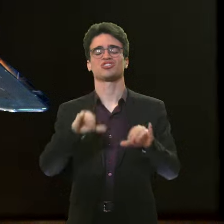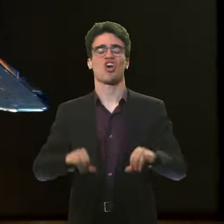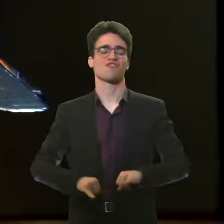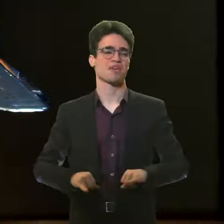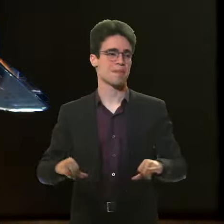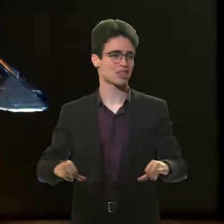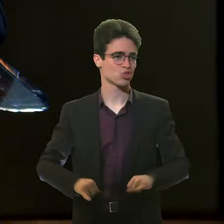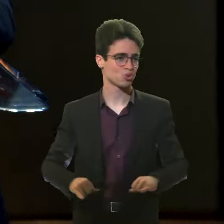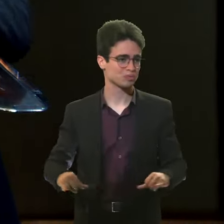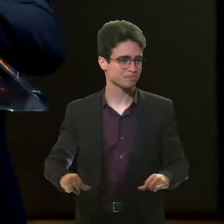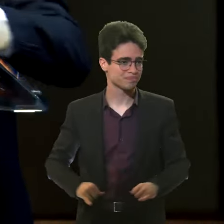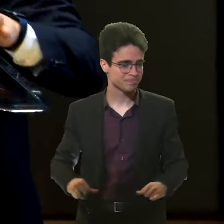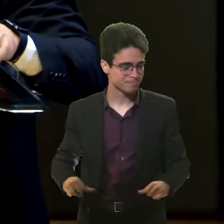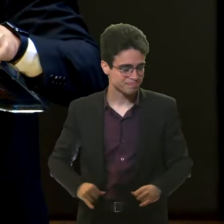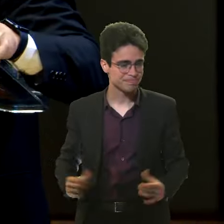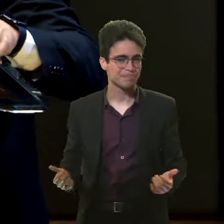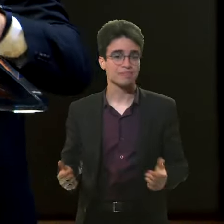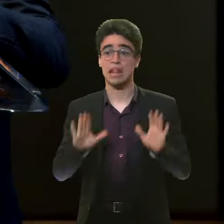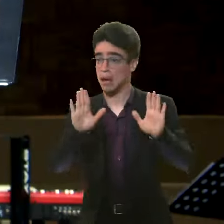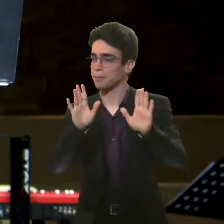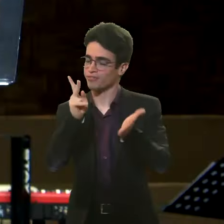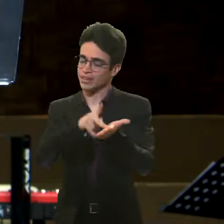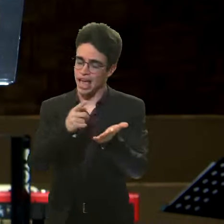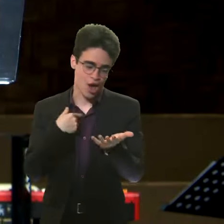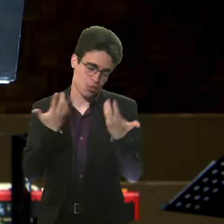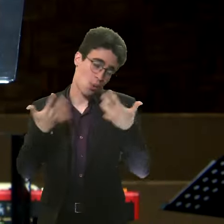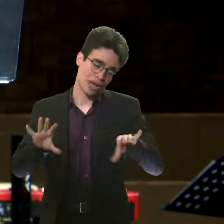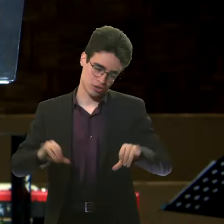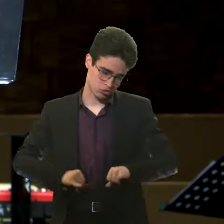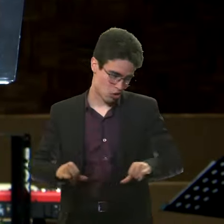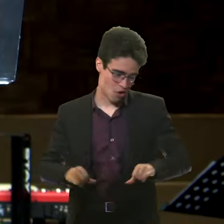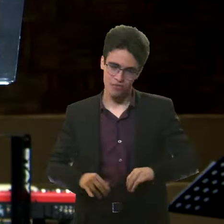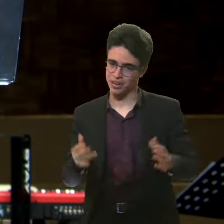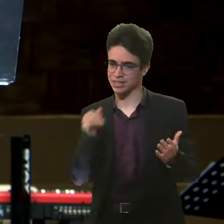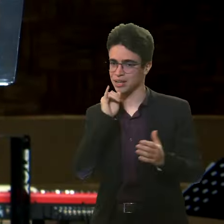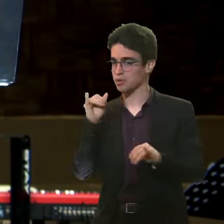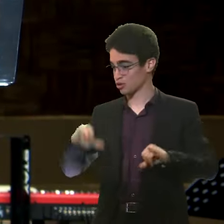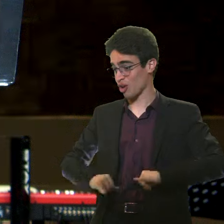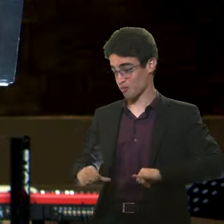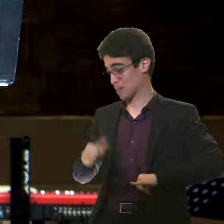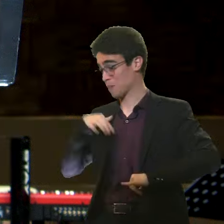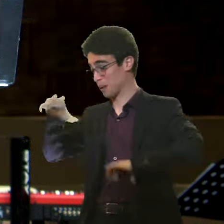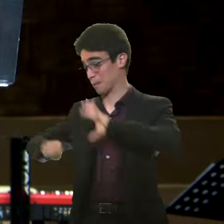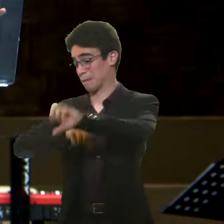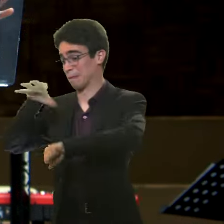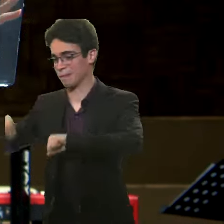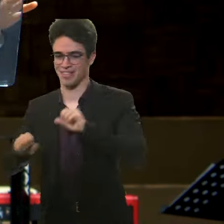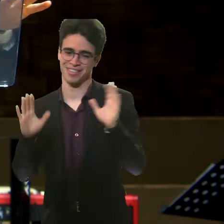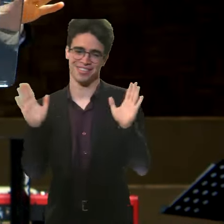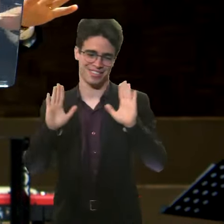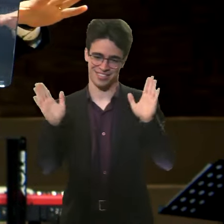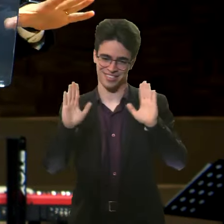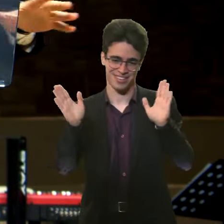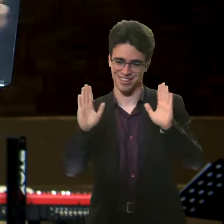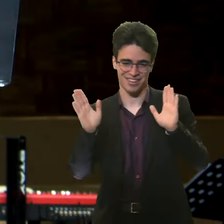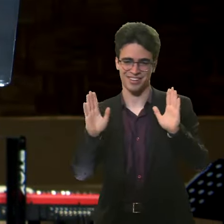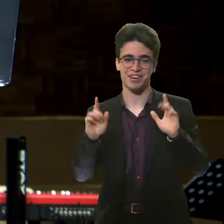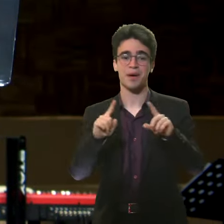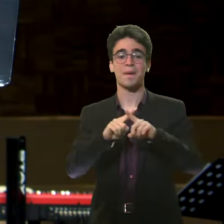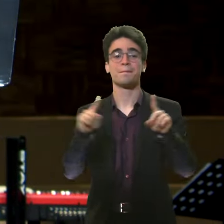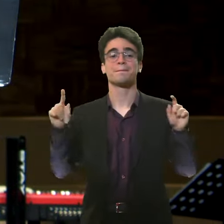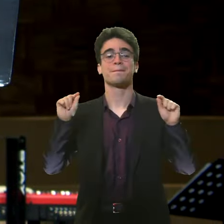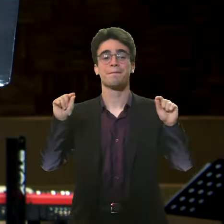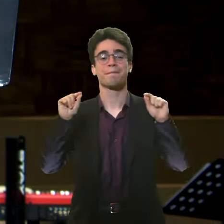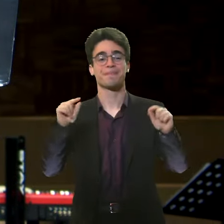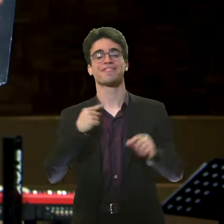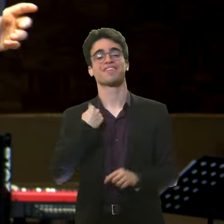Então, meus irmãos, ainda que eu também não quero sofrer não, tá? A gente não está falando aqui de perseguir o sofrimento. A Bíblia não fala nada disso. O que nós